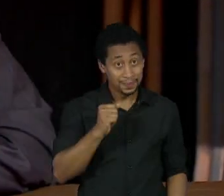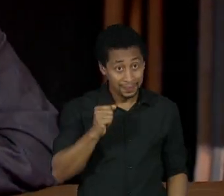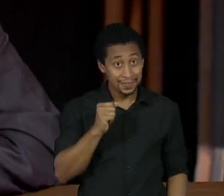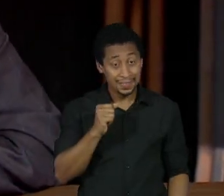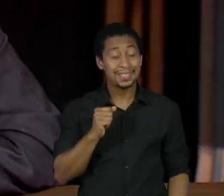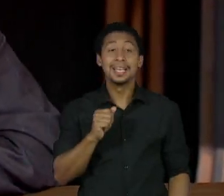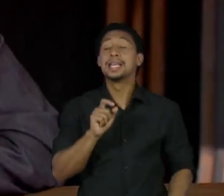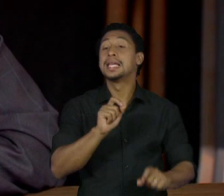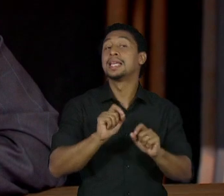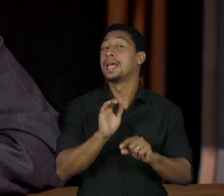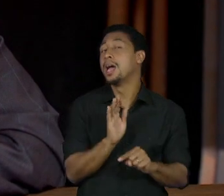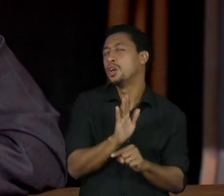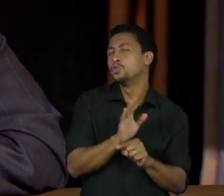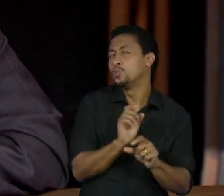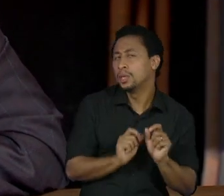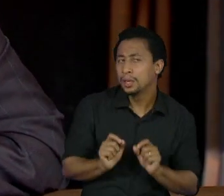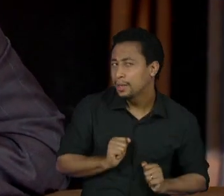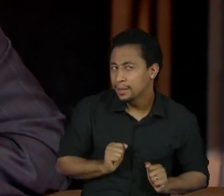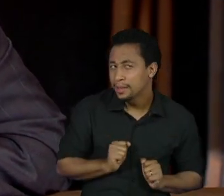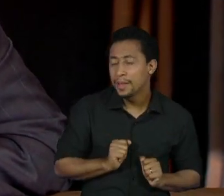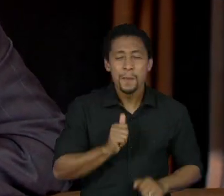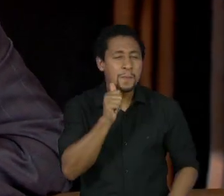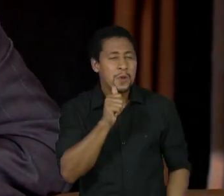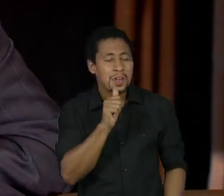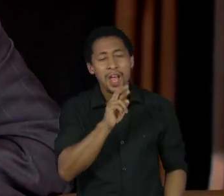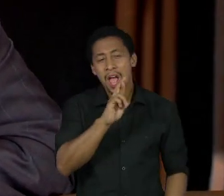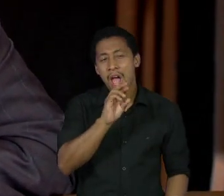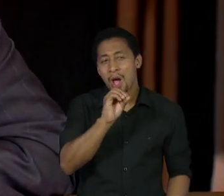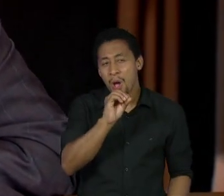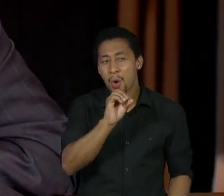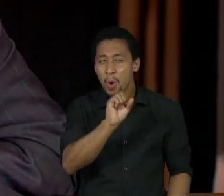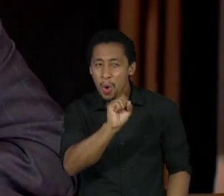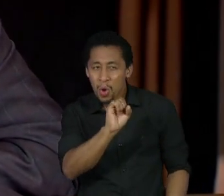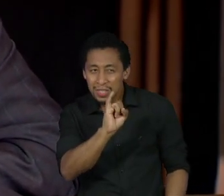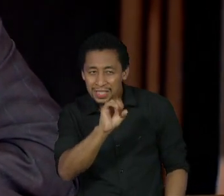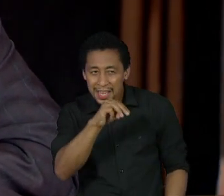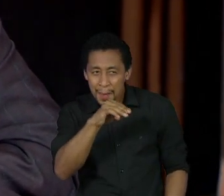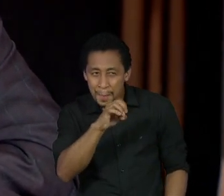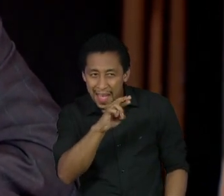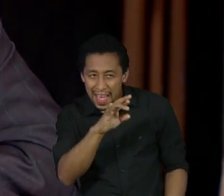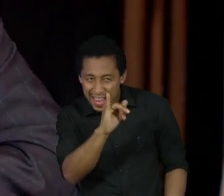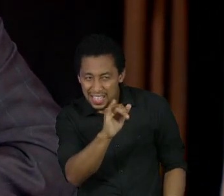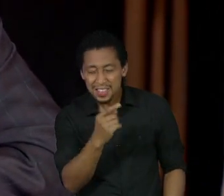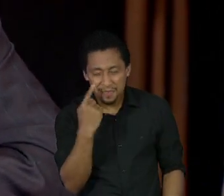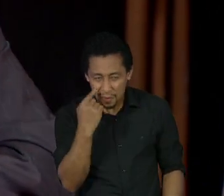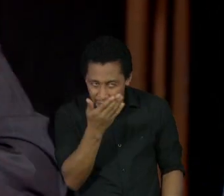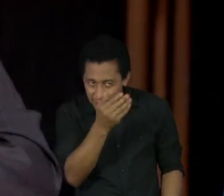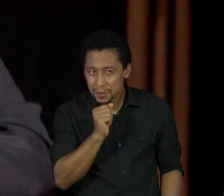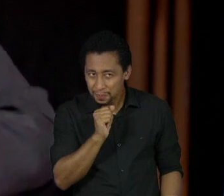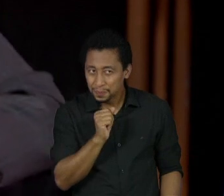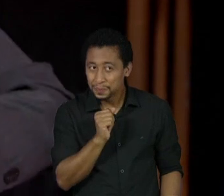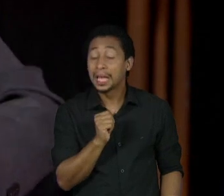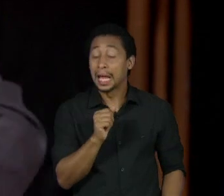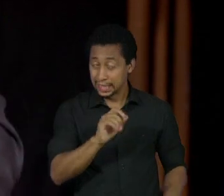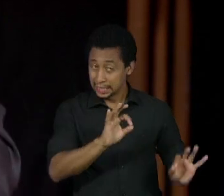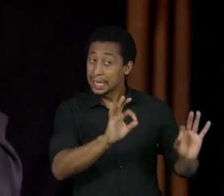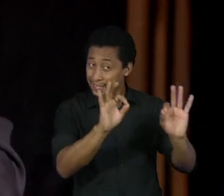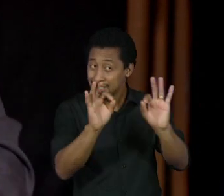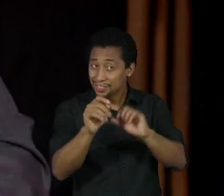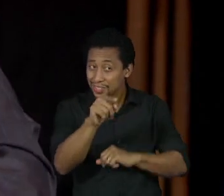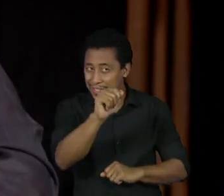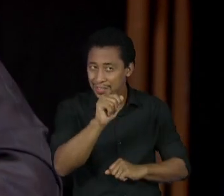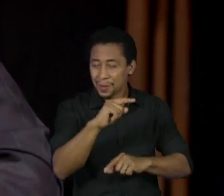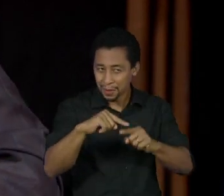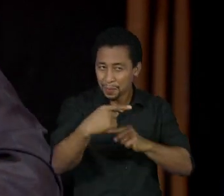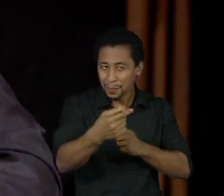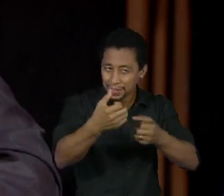ajuda ela, é uma tal de Rosemary. Sim, é isso? Rosemary. Rosemary? É. Ela está assistindo lá, daqui